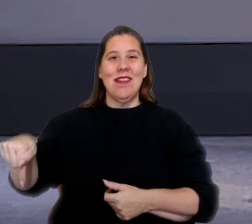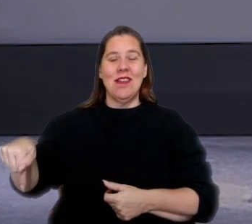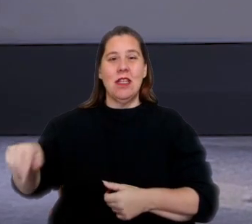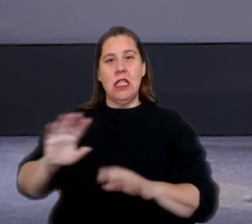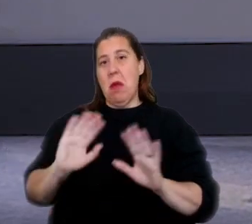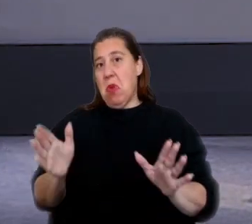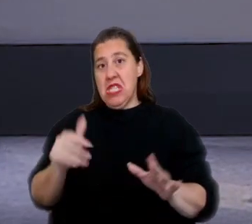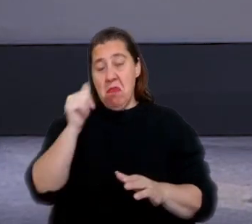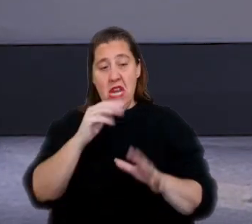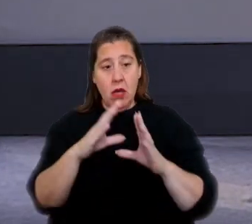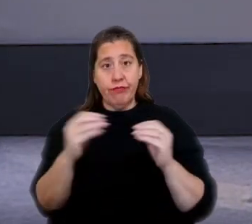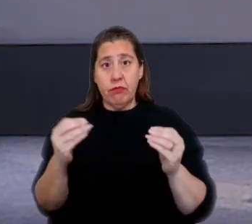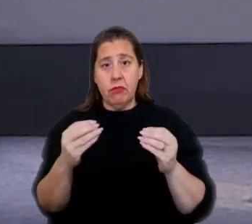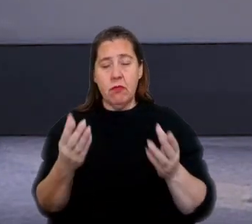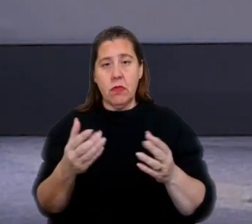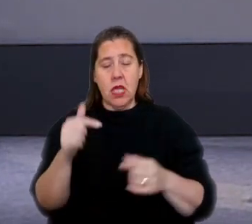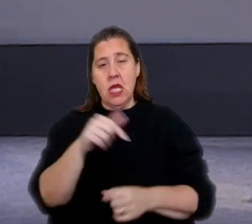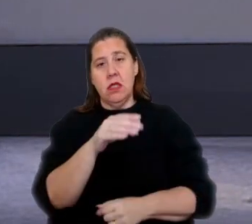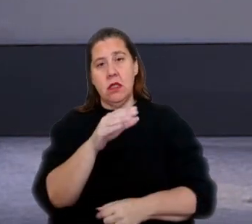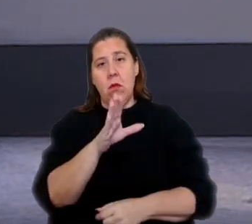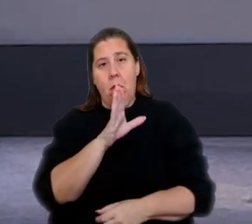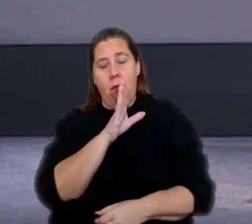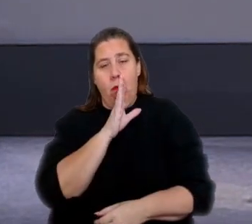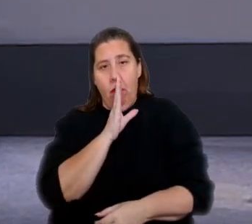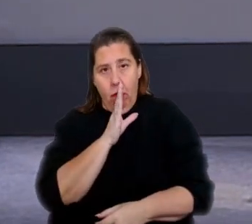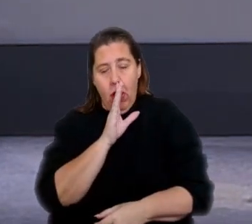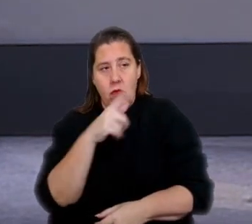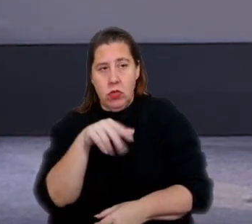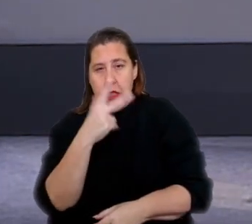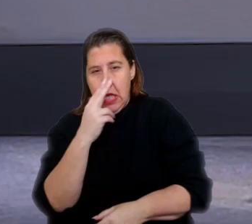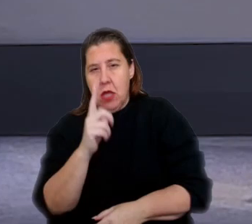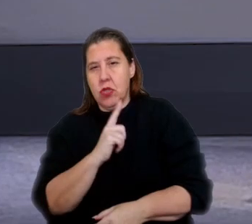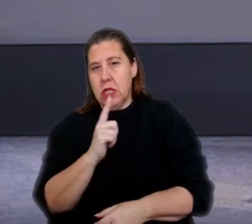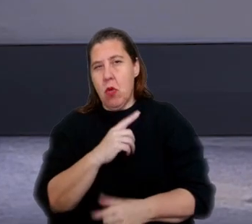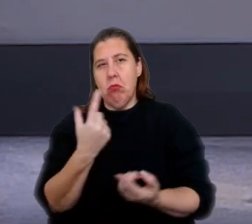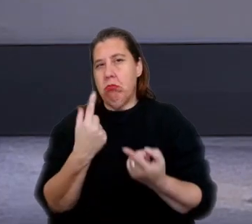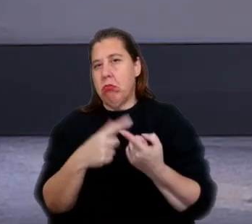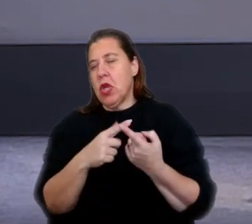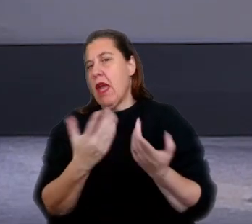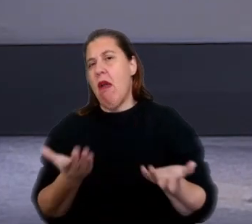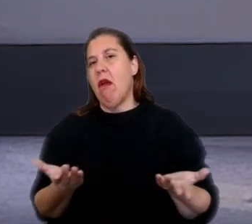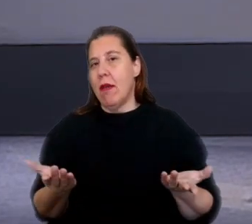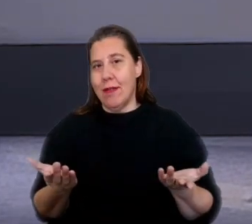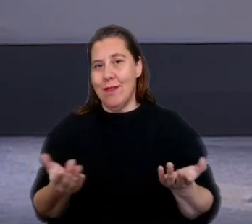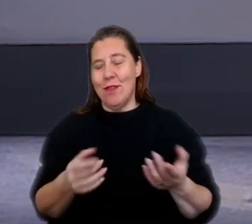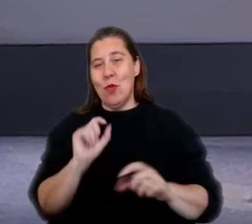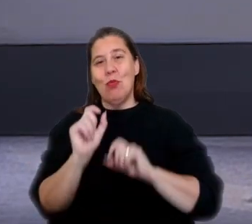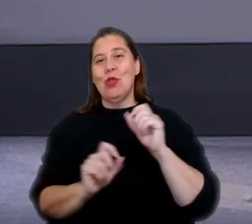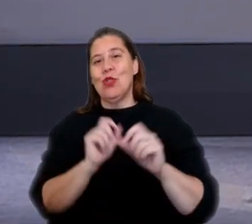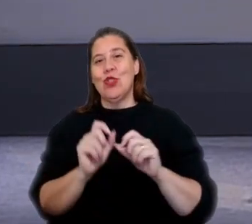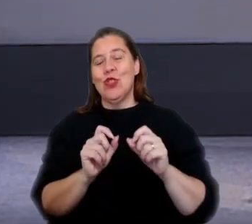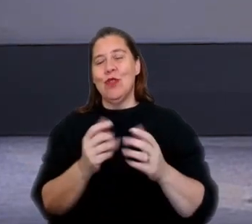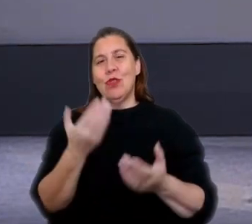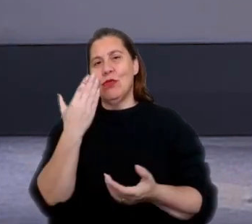essa menina, ela não aparece mais no filme, né? Esse silêncio aí, vocês acham que tem algum porquê,